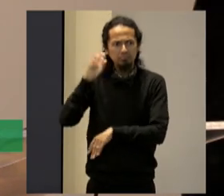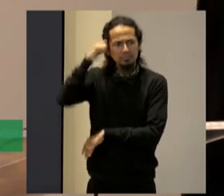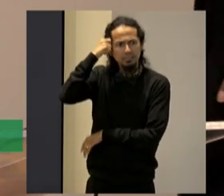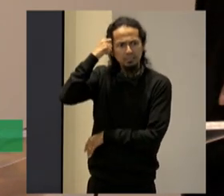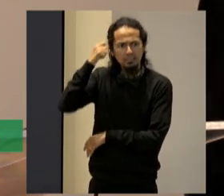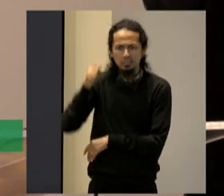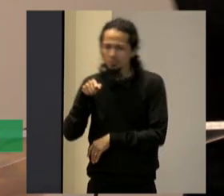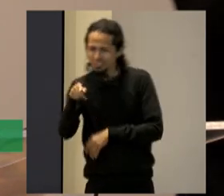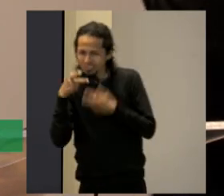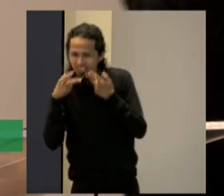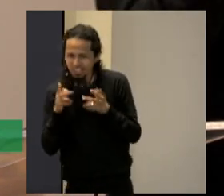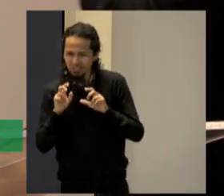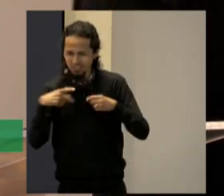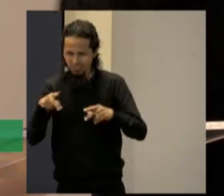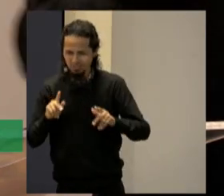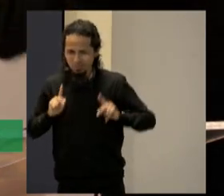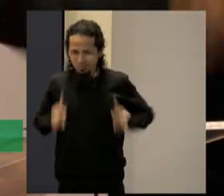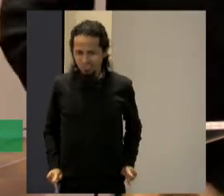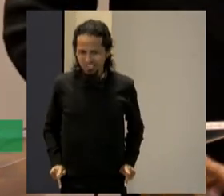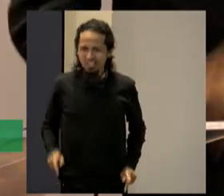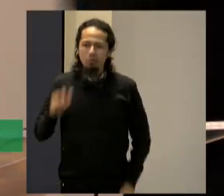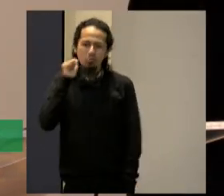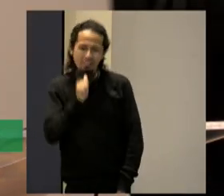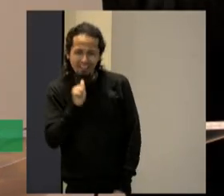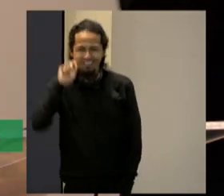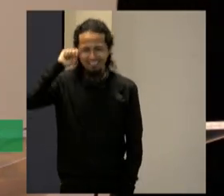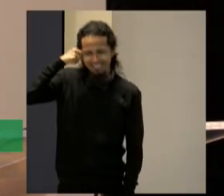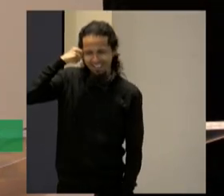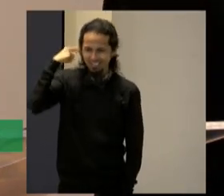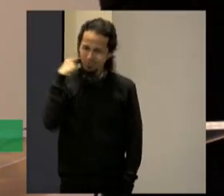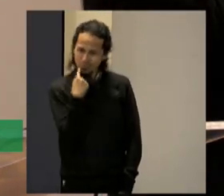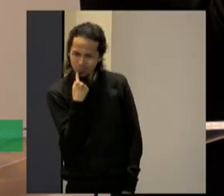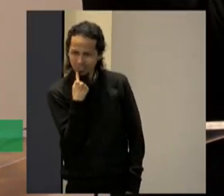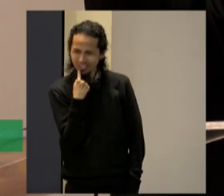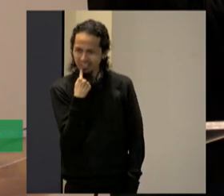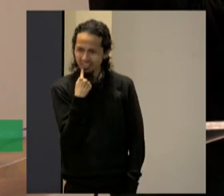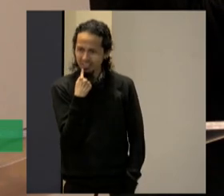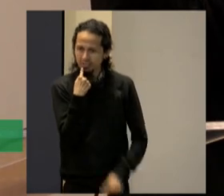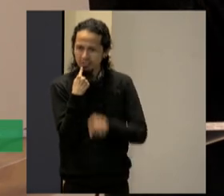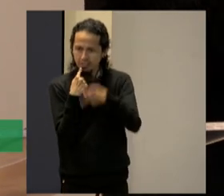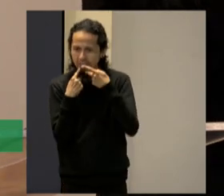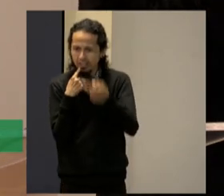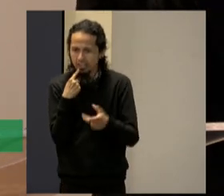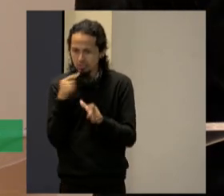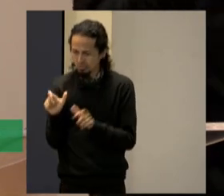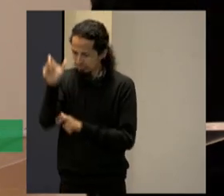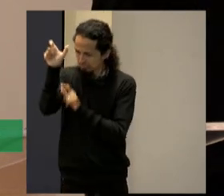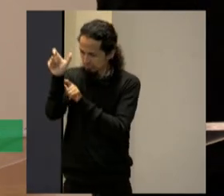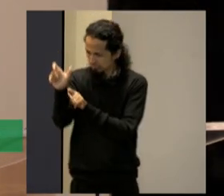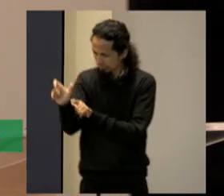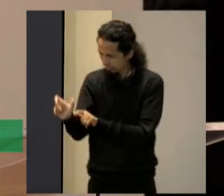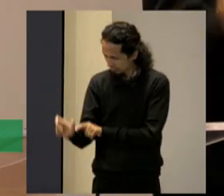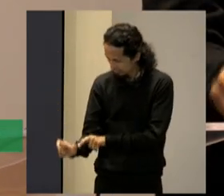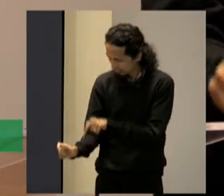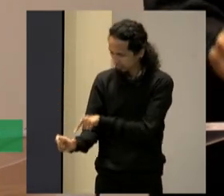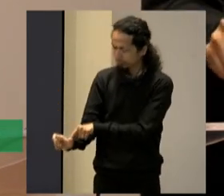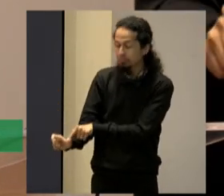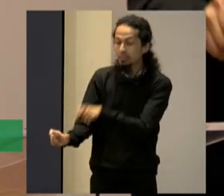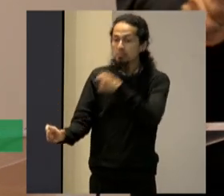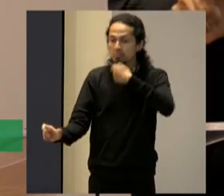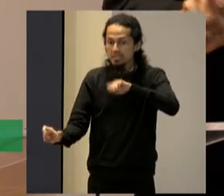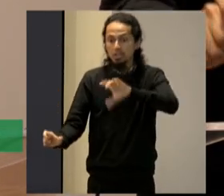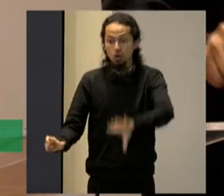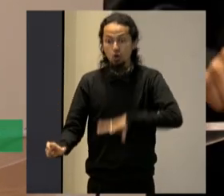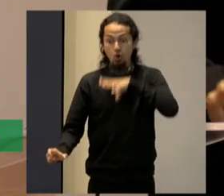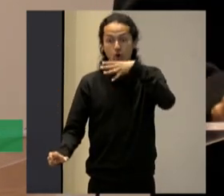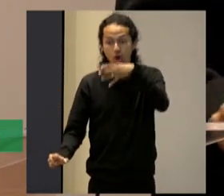mulher negra e surda, é falar como sujeito de um lugar que também precisa de coragem para